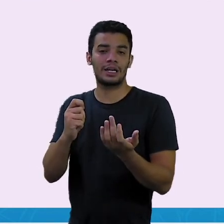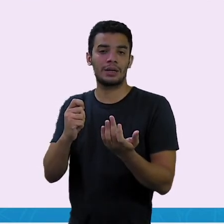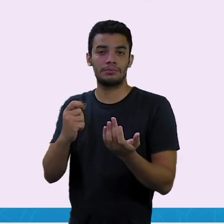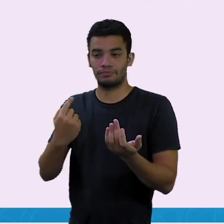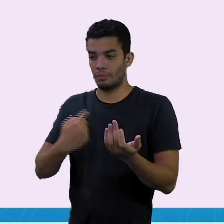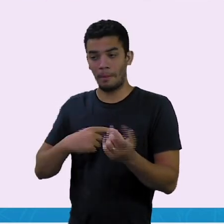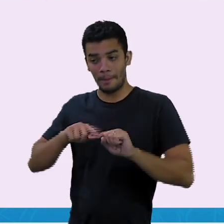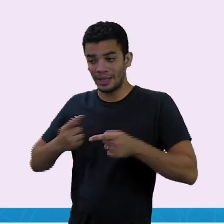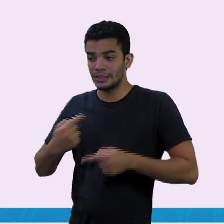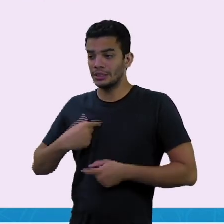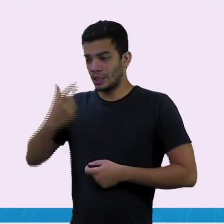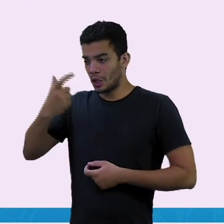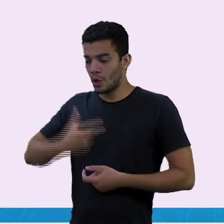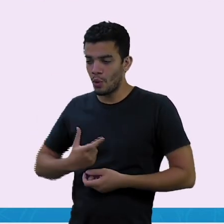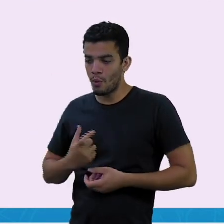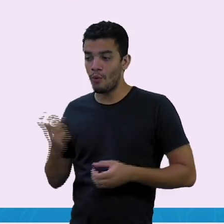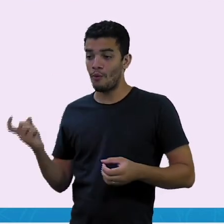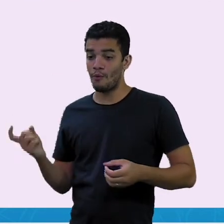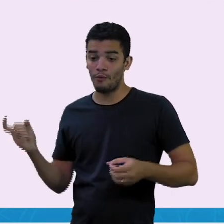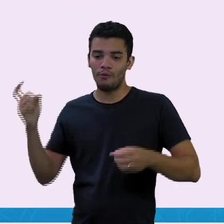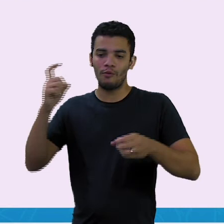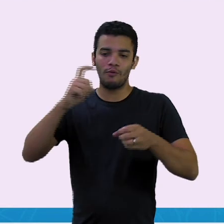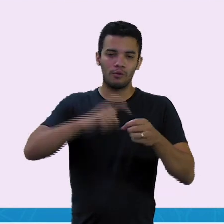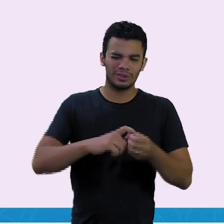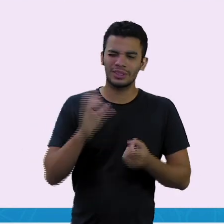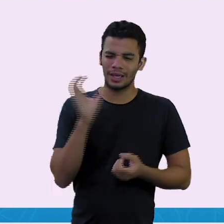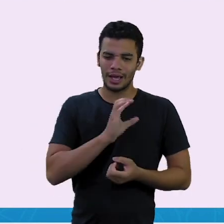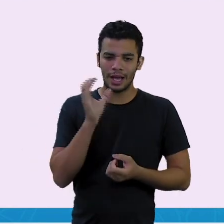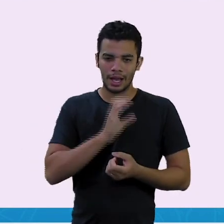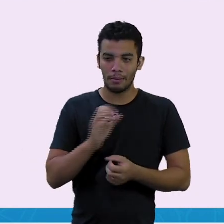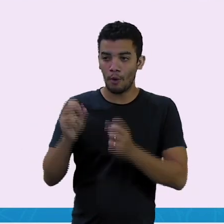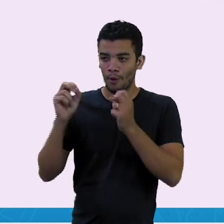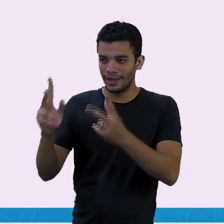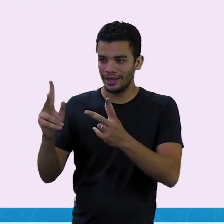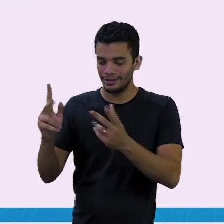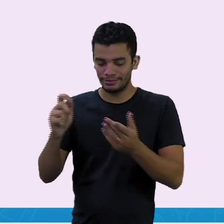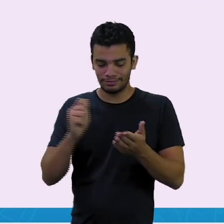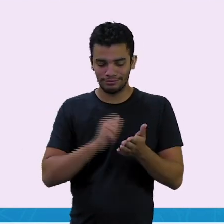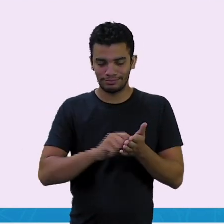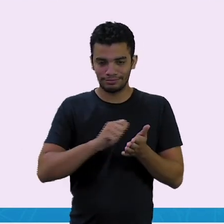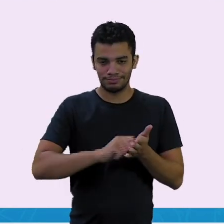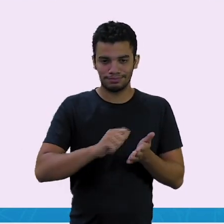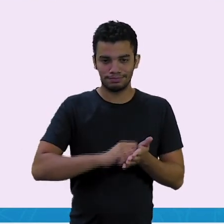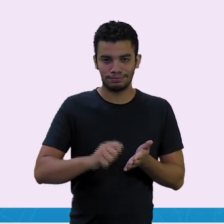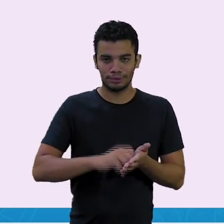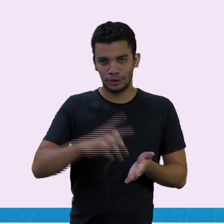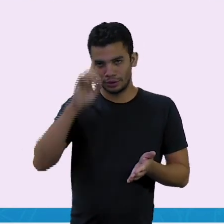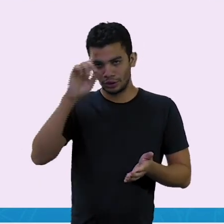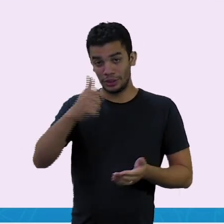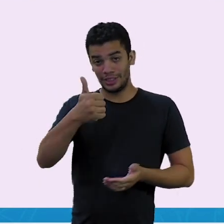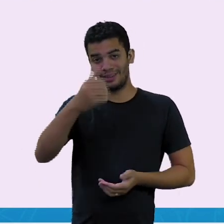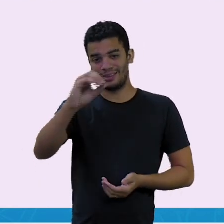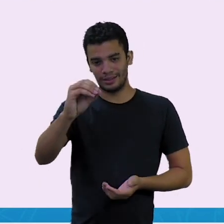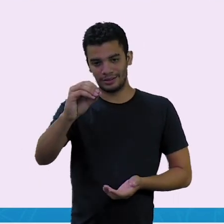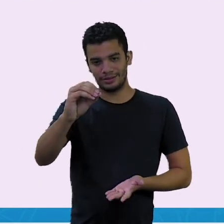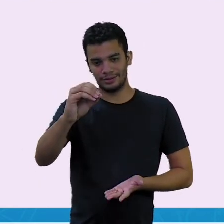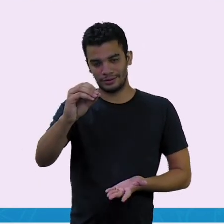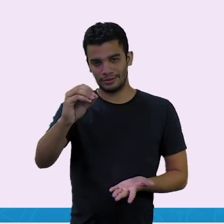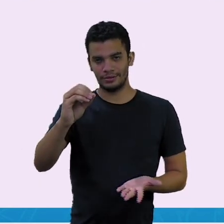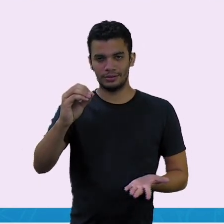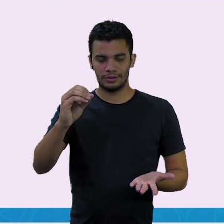10/8/2020. Ah, sim! Aí já mudou totalmente, olha. São as mesmas palavras, só que